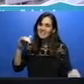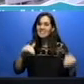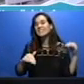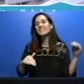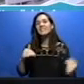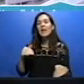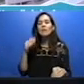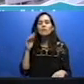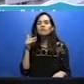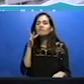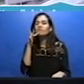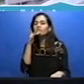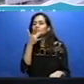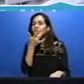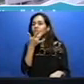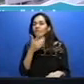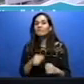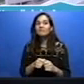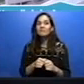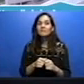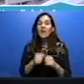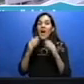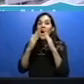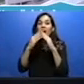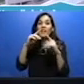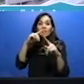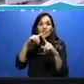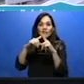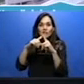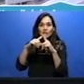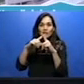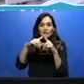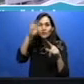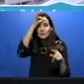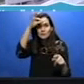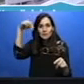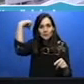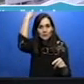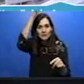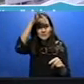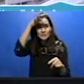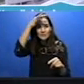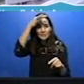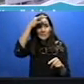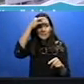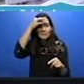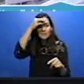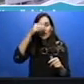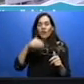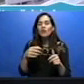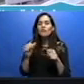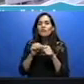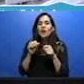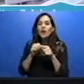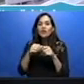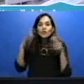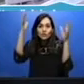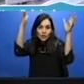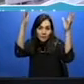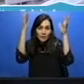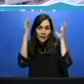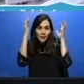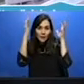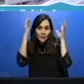ir, é muito gostoso. A Catedral do Divino Espírito Santo. Aqui uma confecção, a fábrica de chapéus Barretos. A